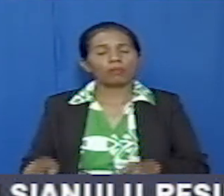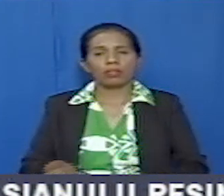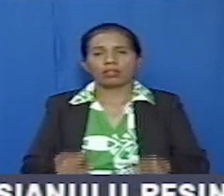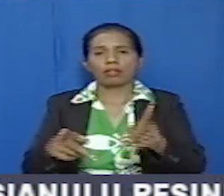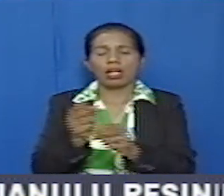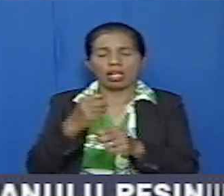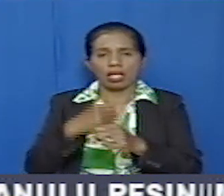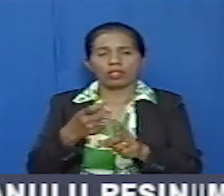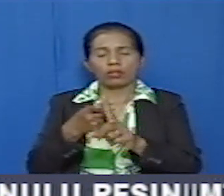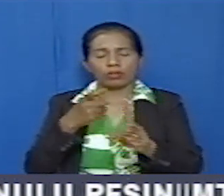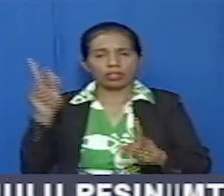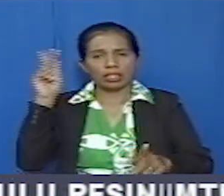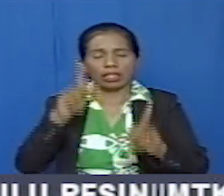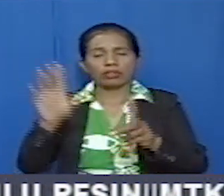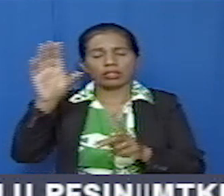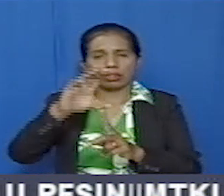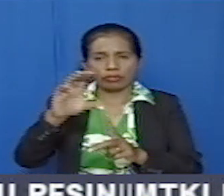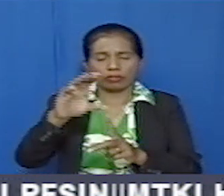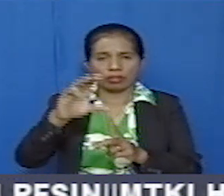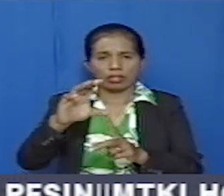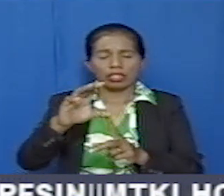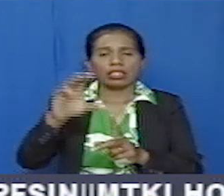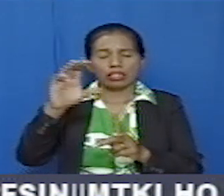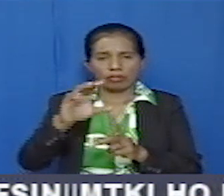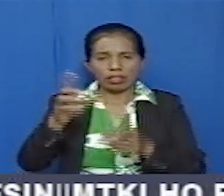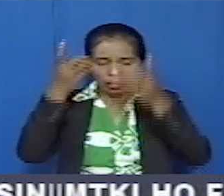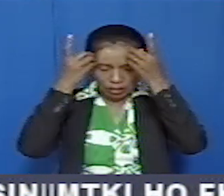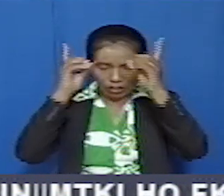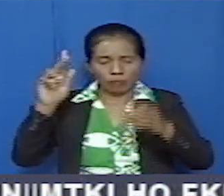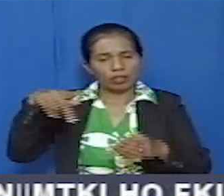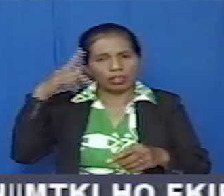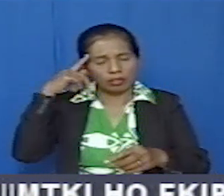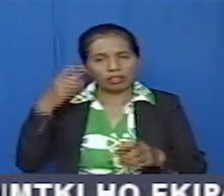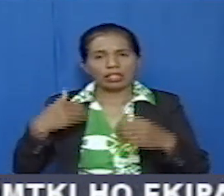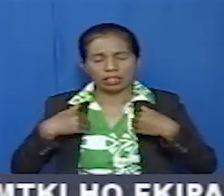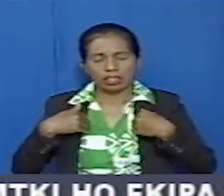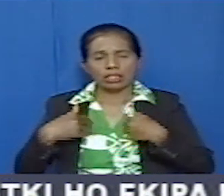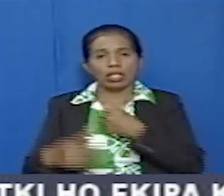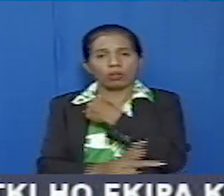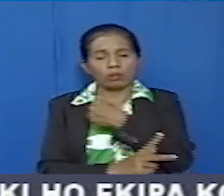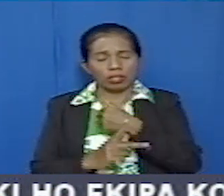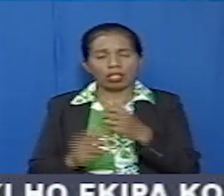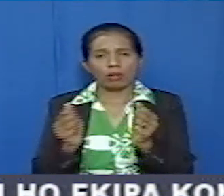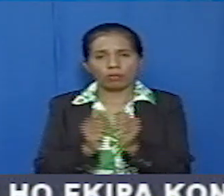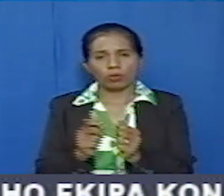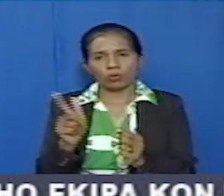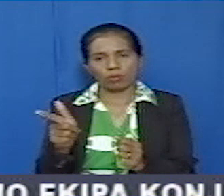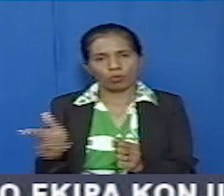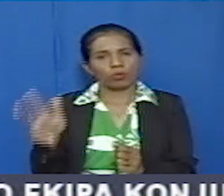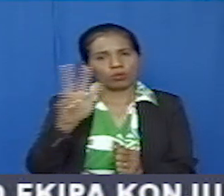nebe comete Rússi cargo chefia, no decisão político Sira, desconfia corrupção Hamutu Gruanulu recém